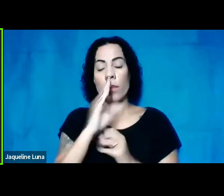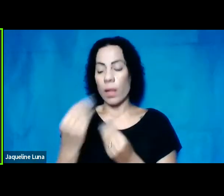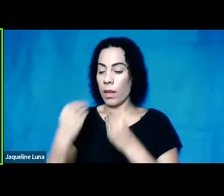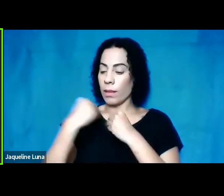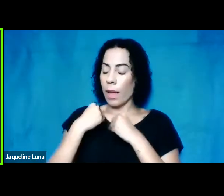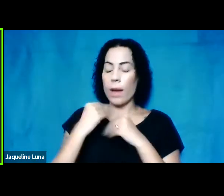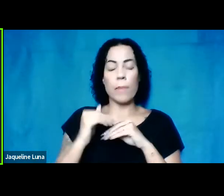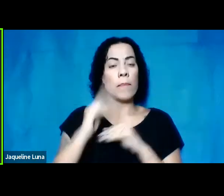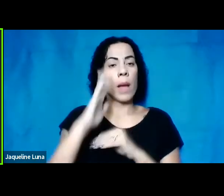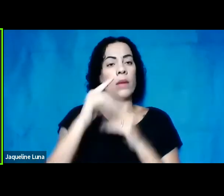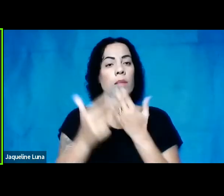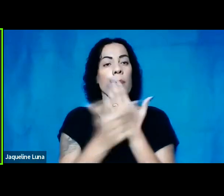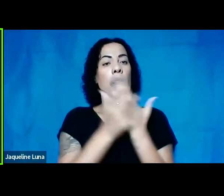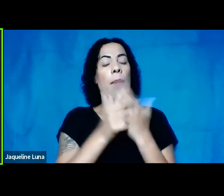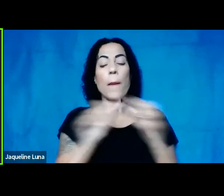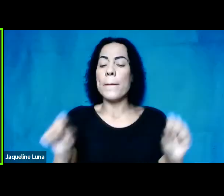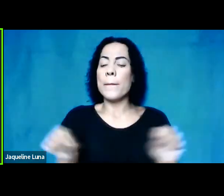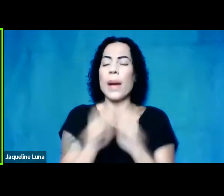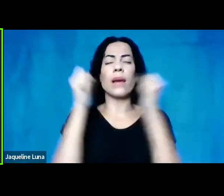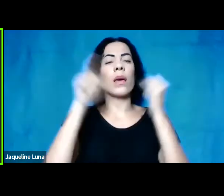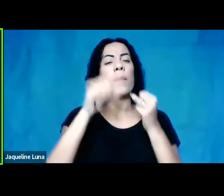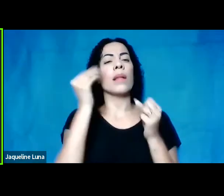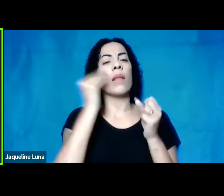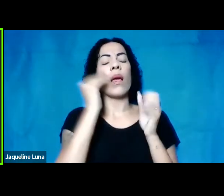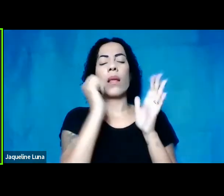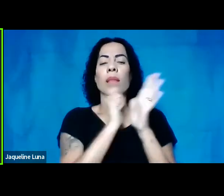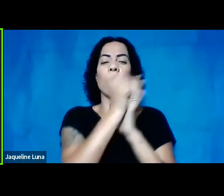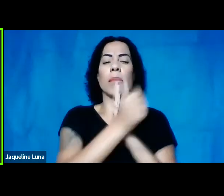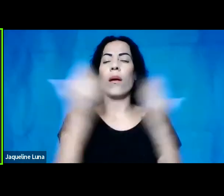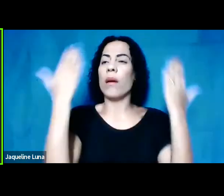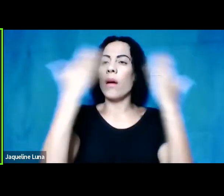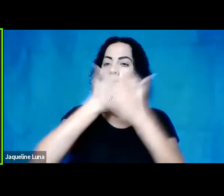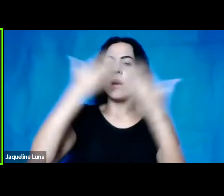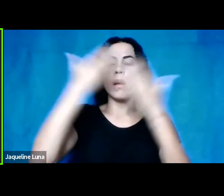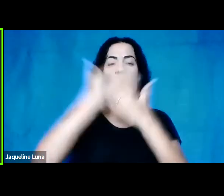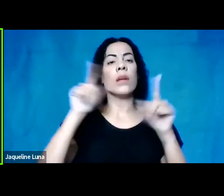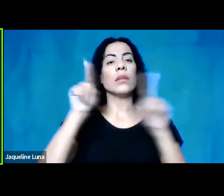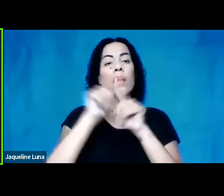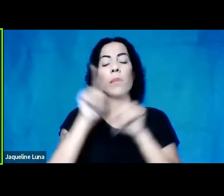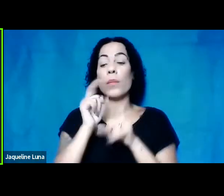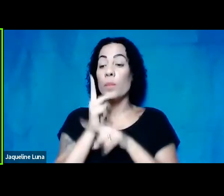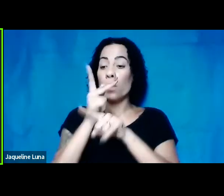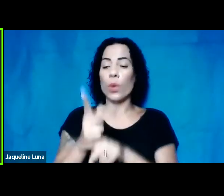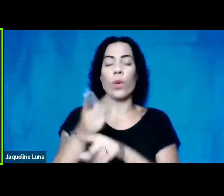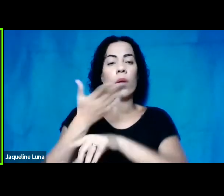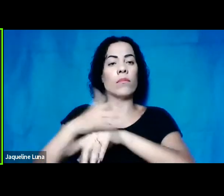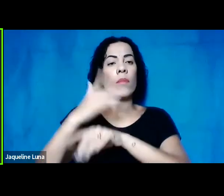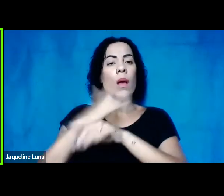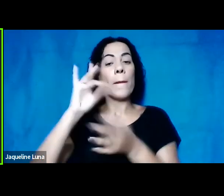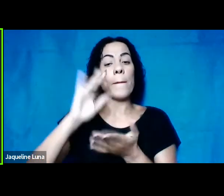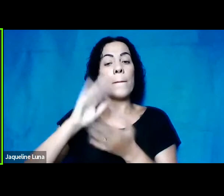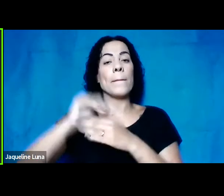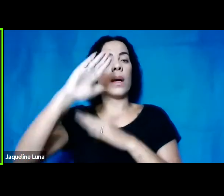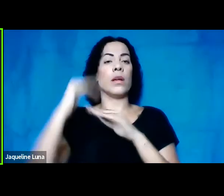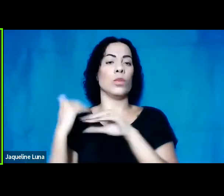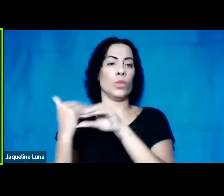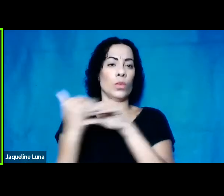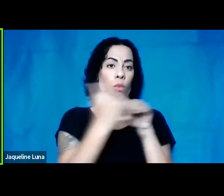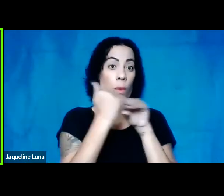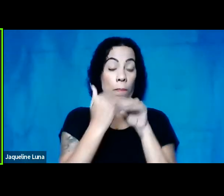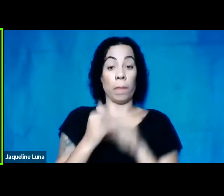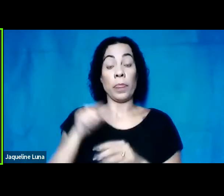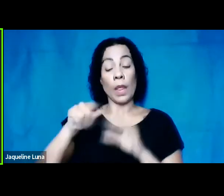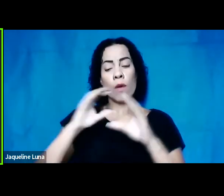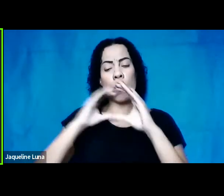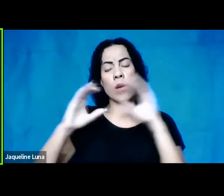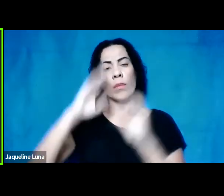com as invisibilidades, com as iniquidades, em busca de práticas mais equânimes. É a comunicação pública que nos mobiliza na